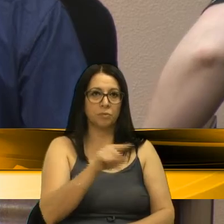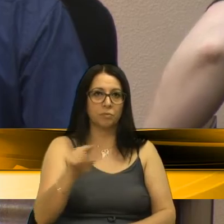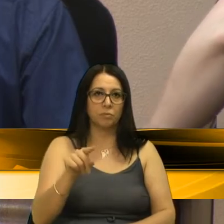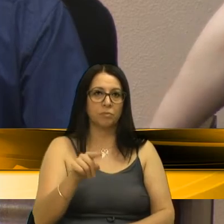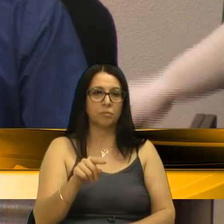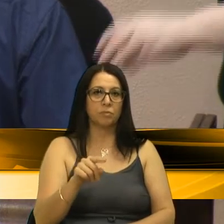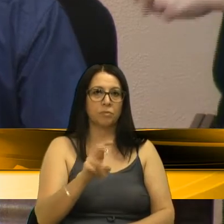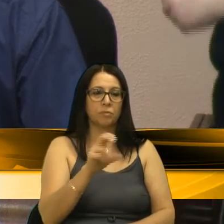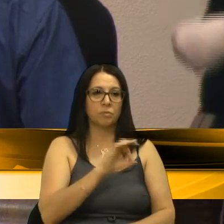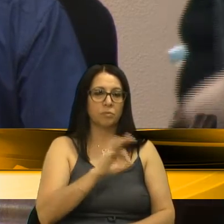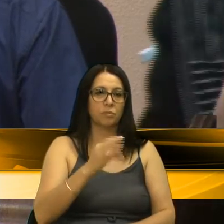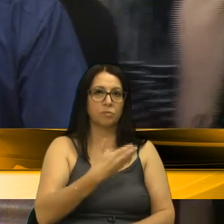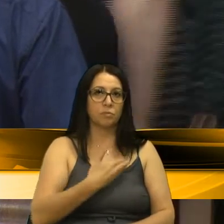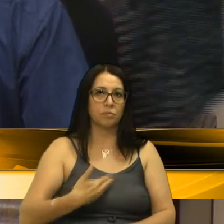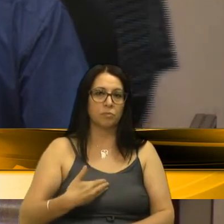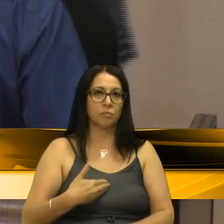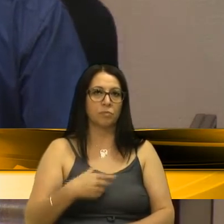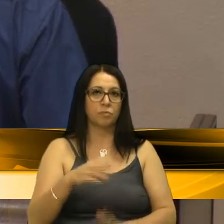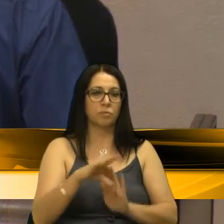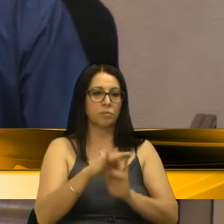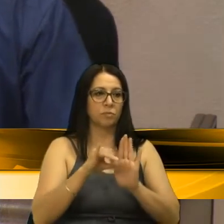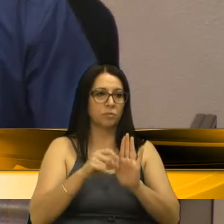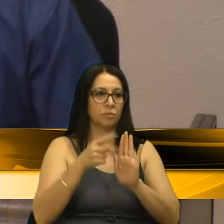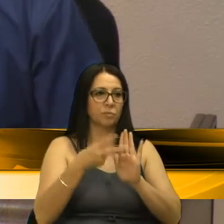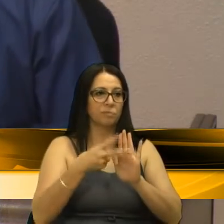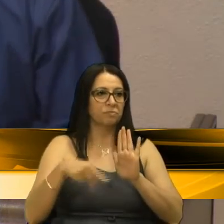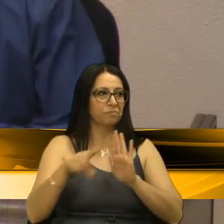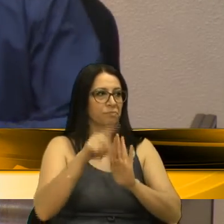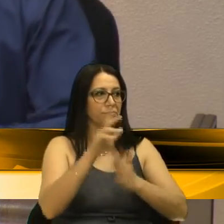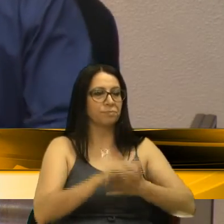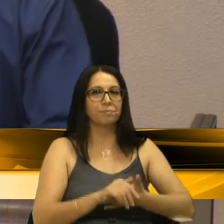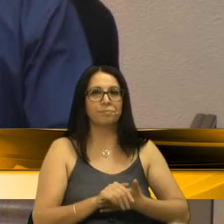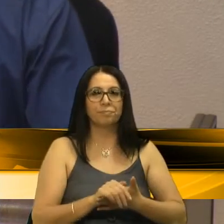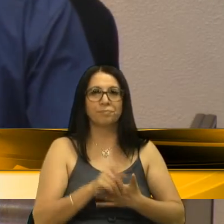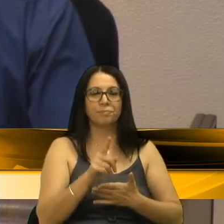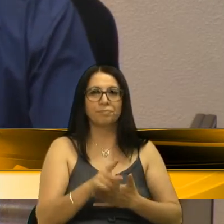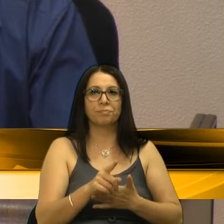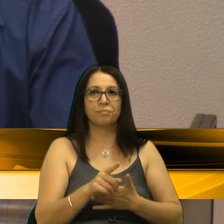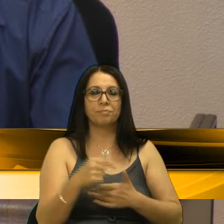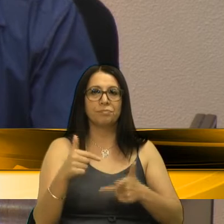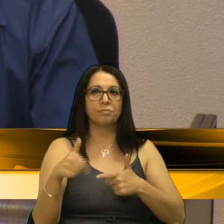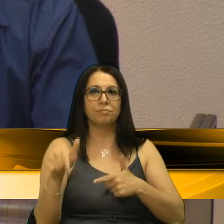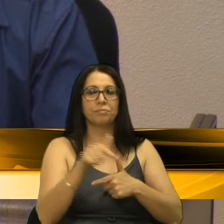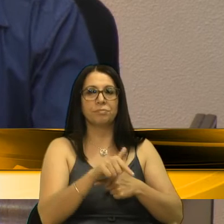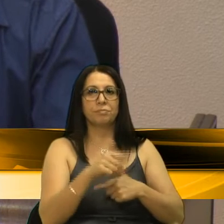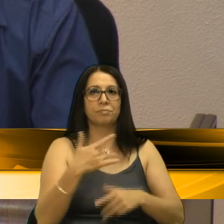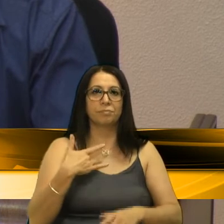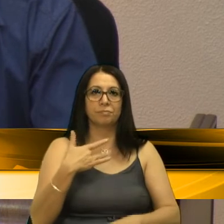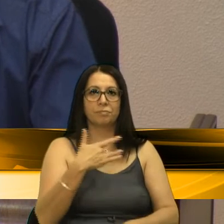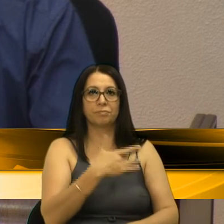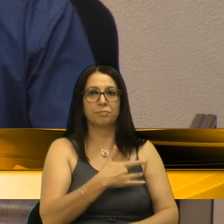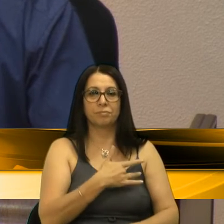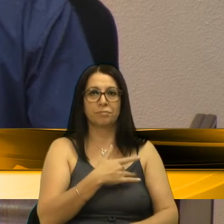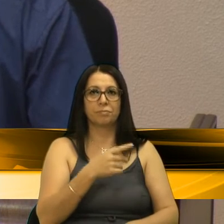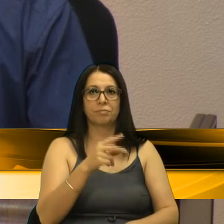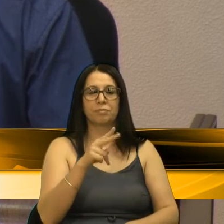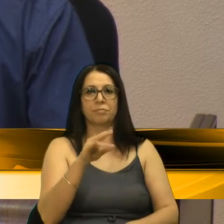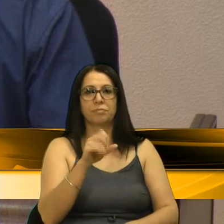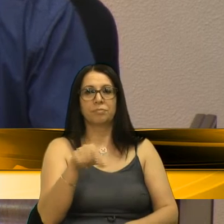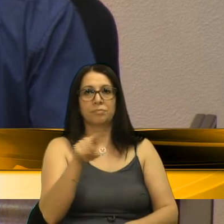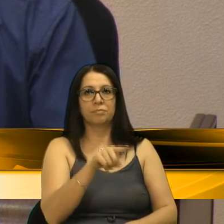e trabalhadores de saúde. Inciso 2º. A representação dos demais segmentos dar-se-á pelos trabalhadores de saúde nas unidades básicas de saúde da